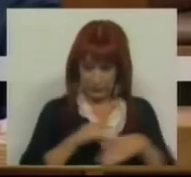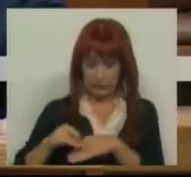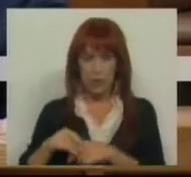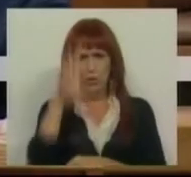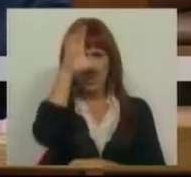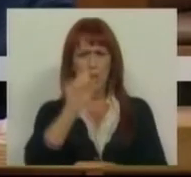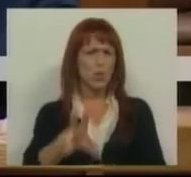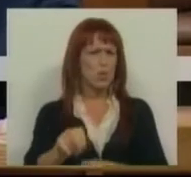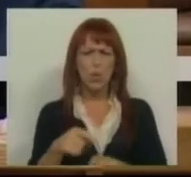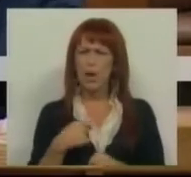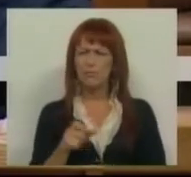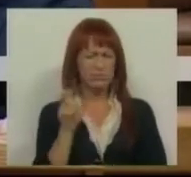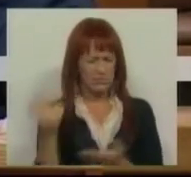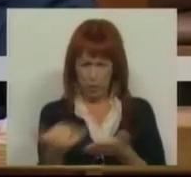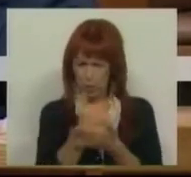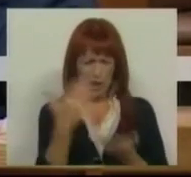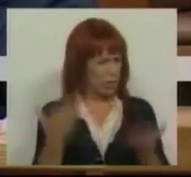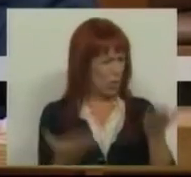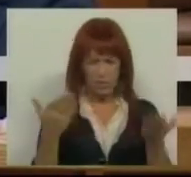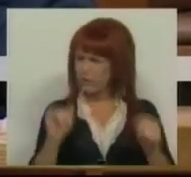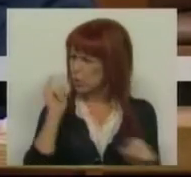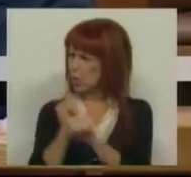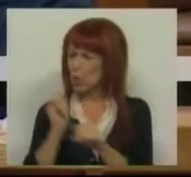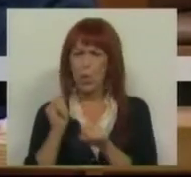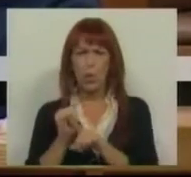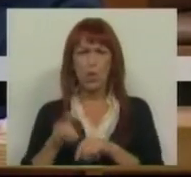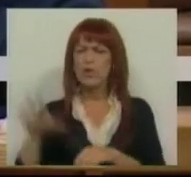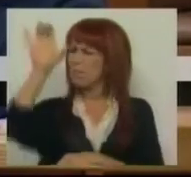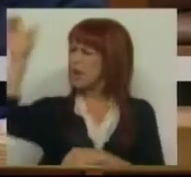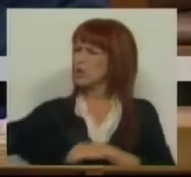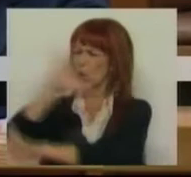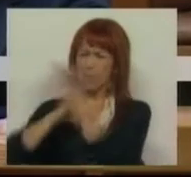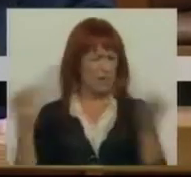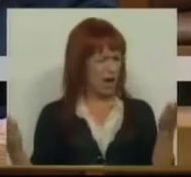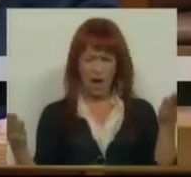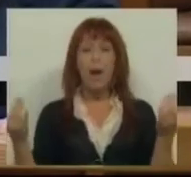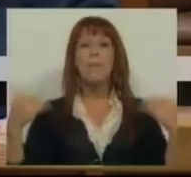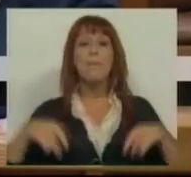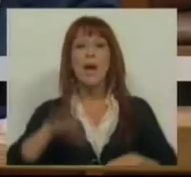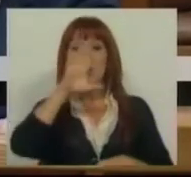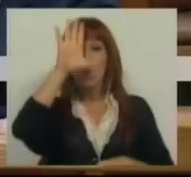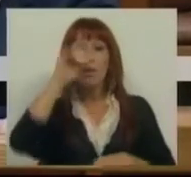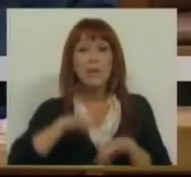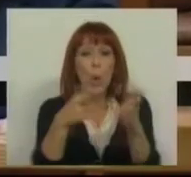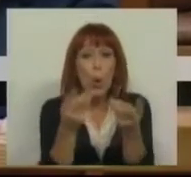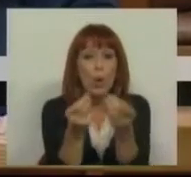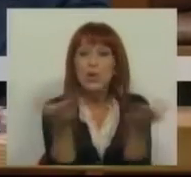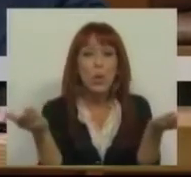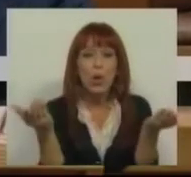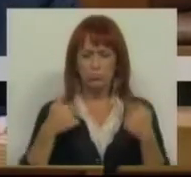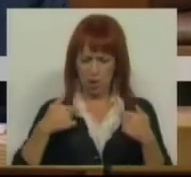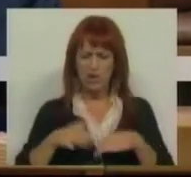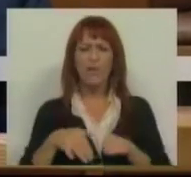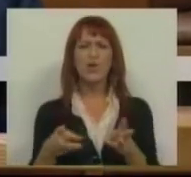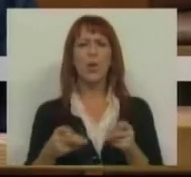Estado nunca se usa nenhum dado comparativo com os restantes países europeus. Mas se o Governo não faz as contas, fazemo-las